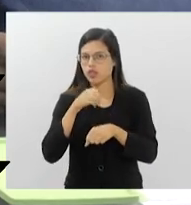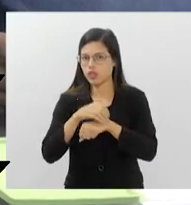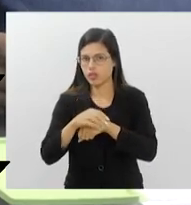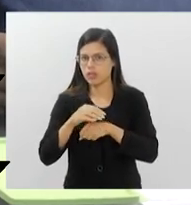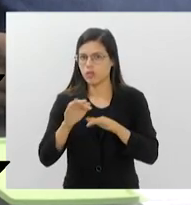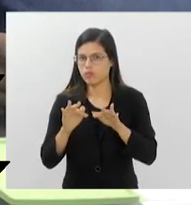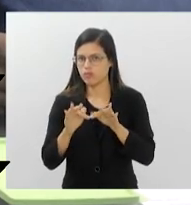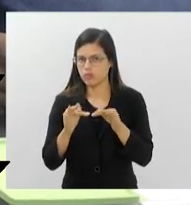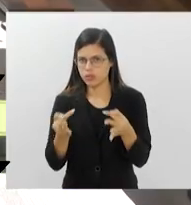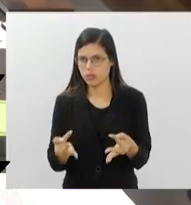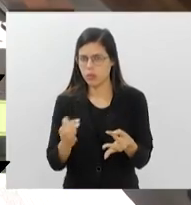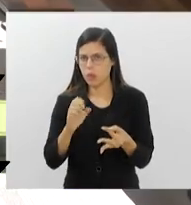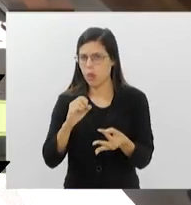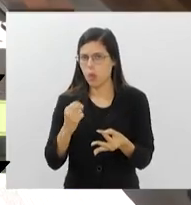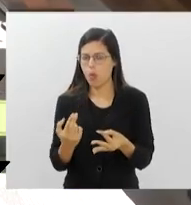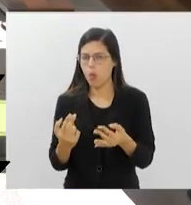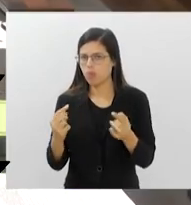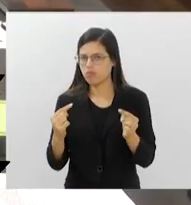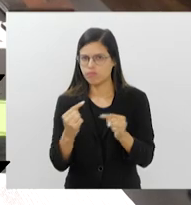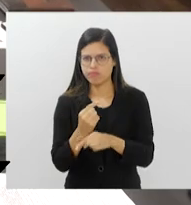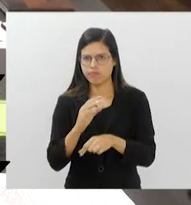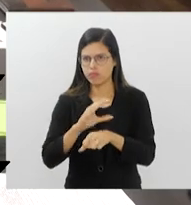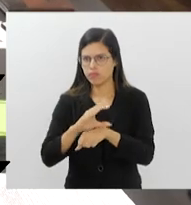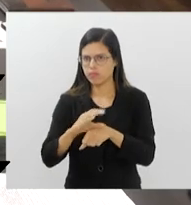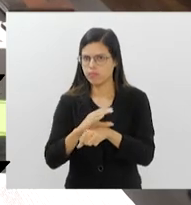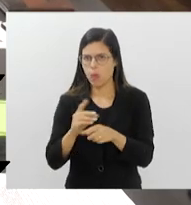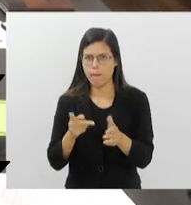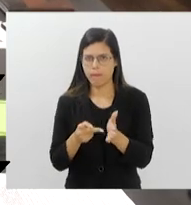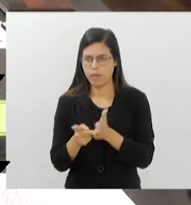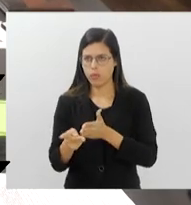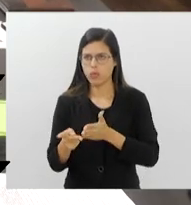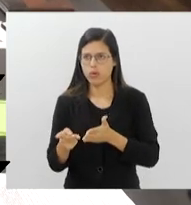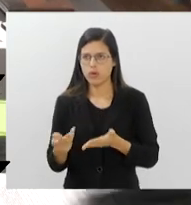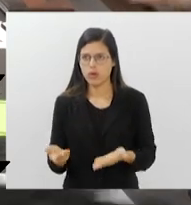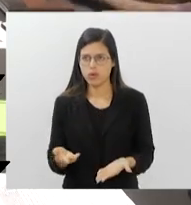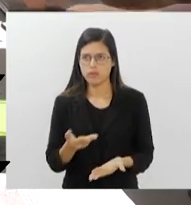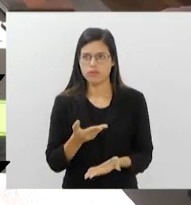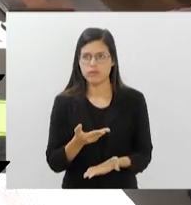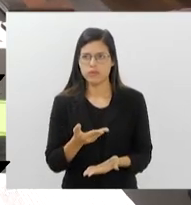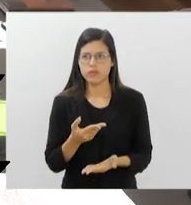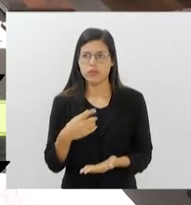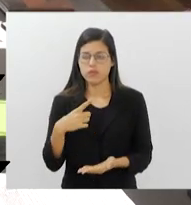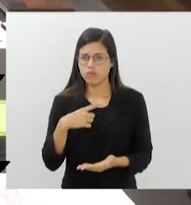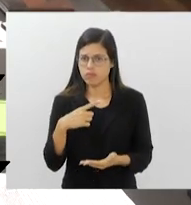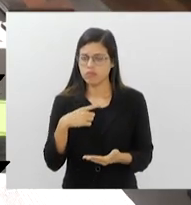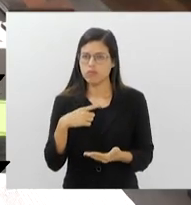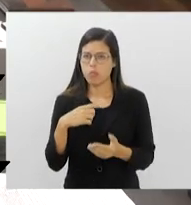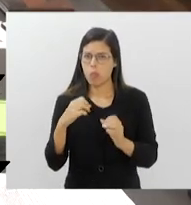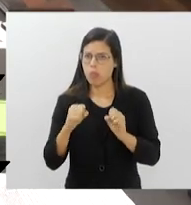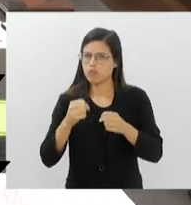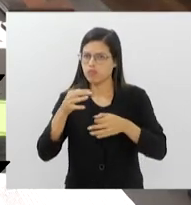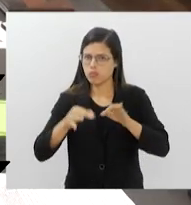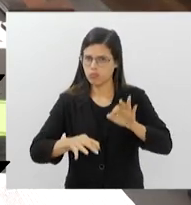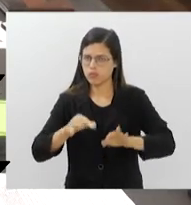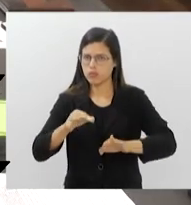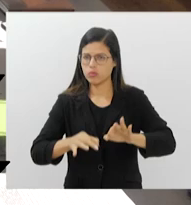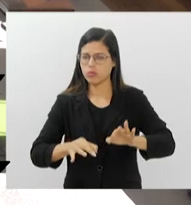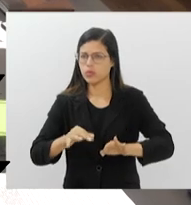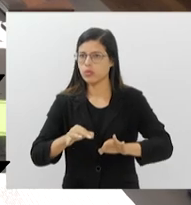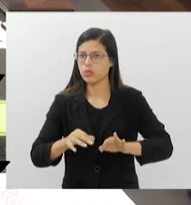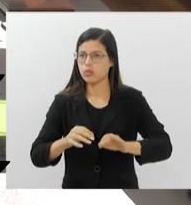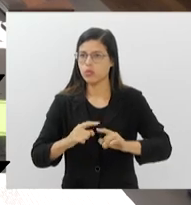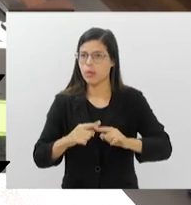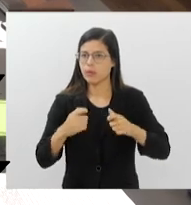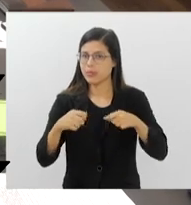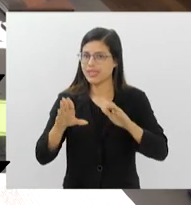seria sugestão Deputado serafine é boa e e tem previsibilidade jurídica desde que a gente arrume uma das emendas